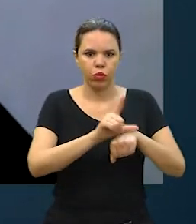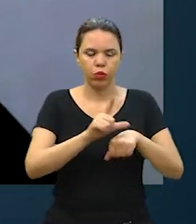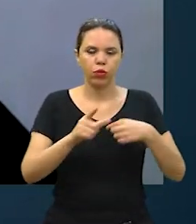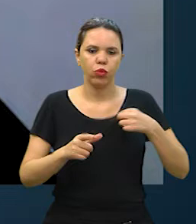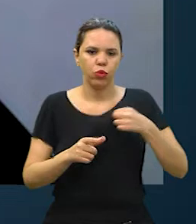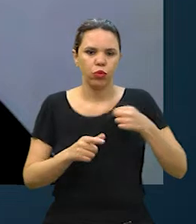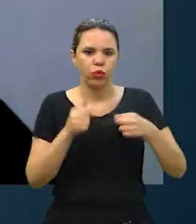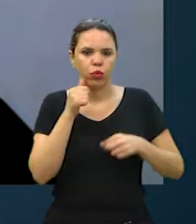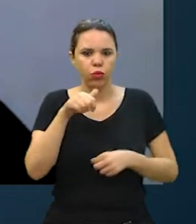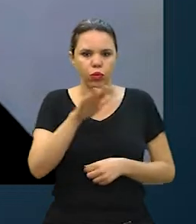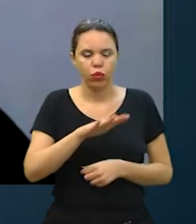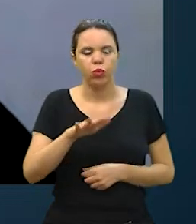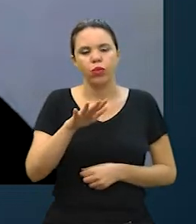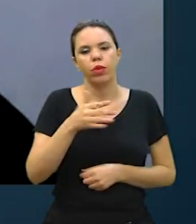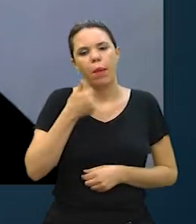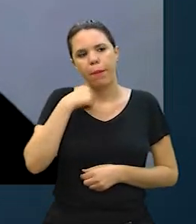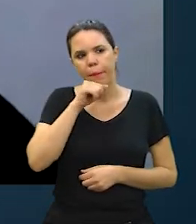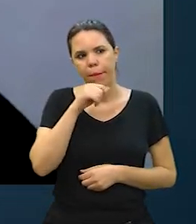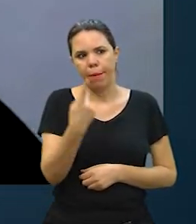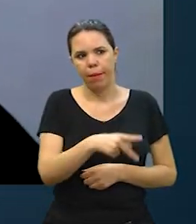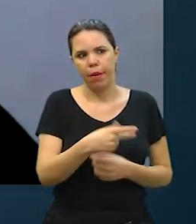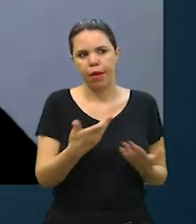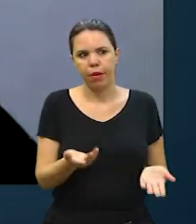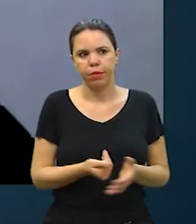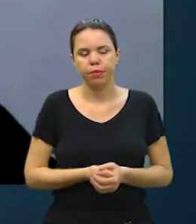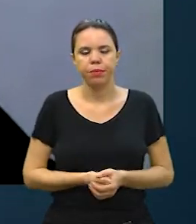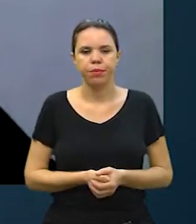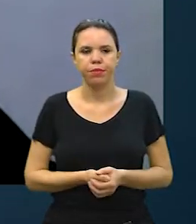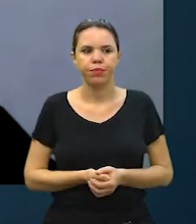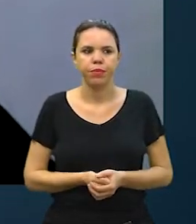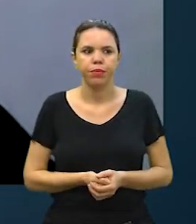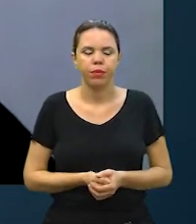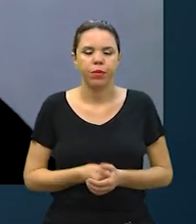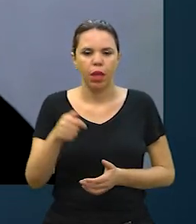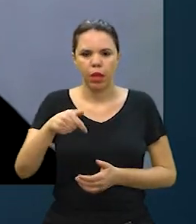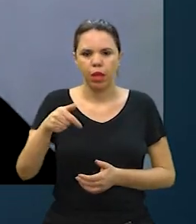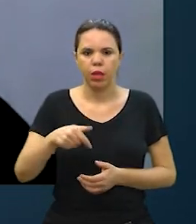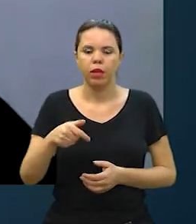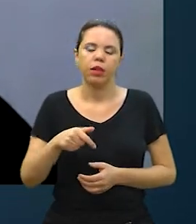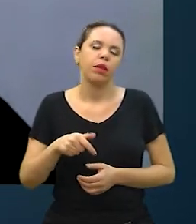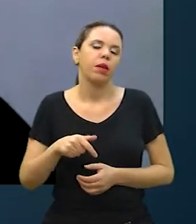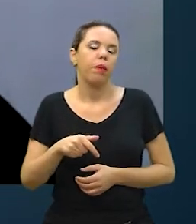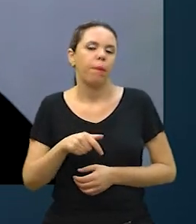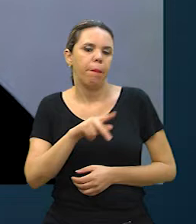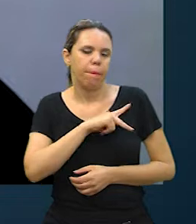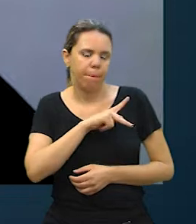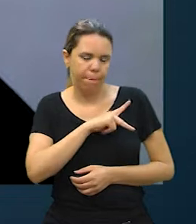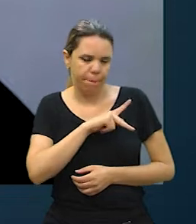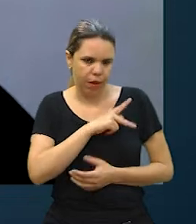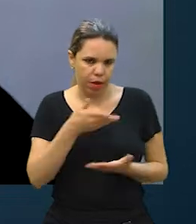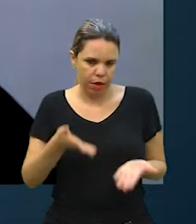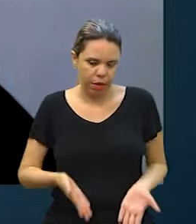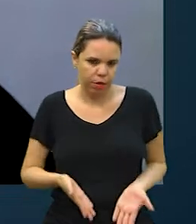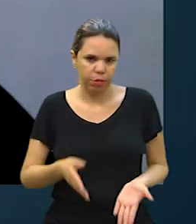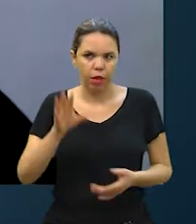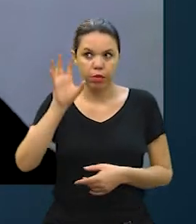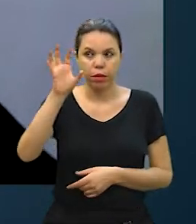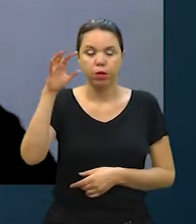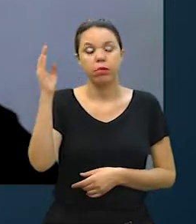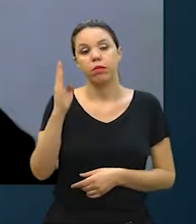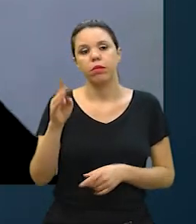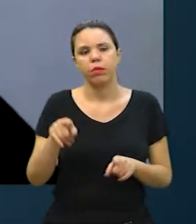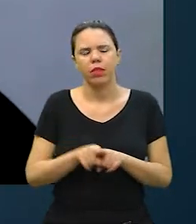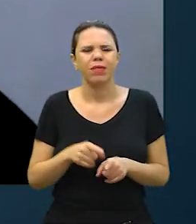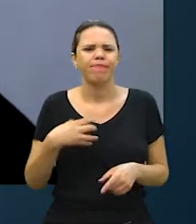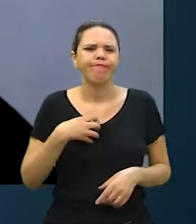roupas femininas, uma loja da minha mãe, inclusive, a Ousada, aqui em Campina Grande, Paraíba. E a gente sentia